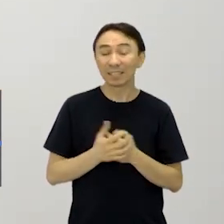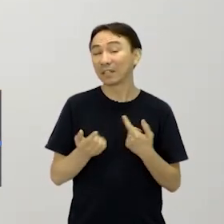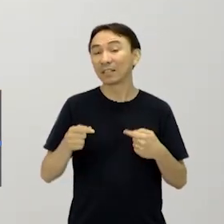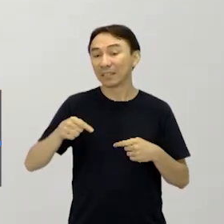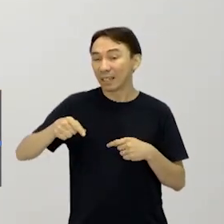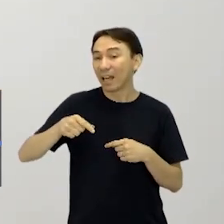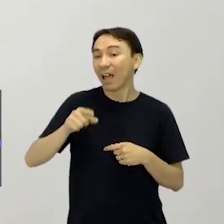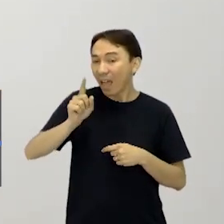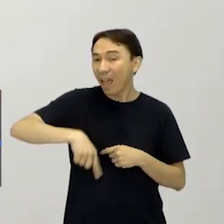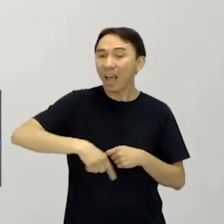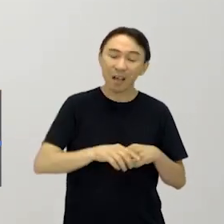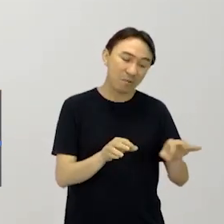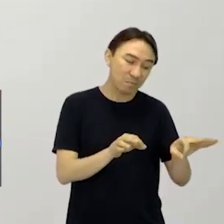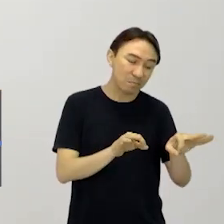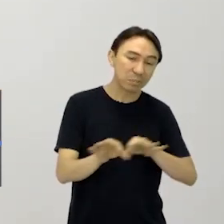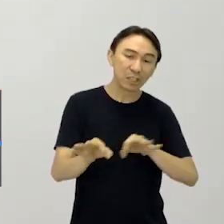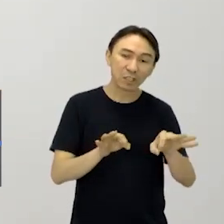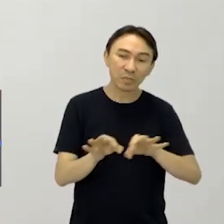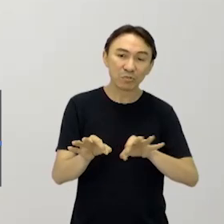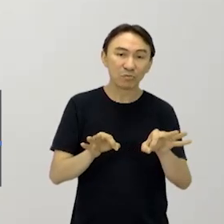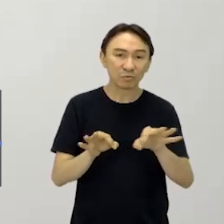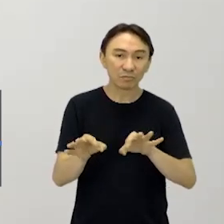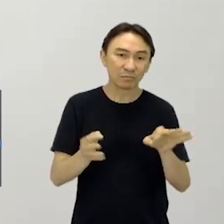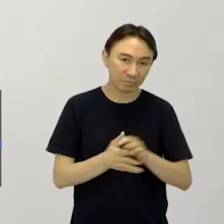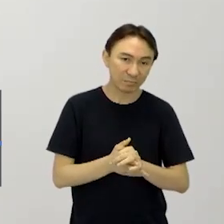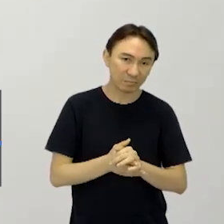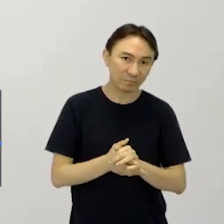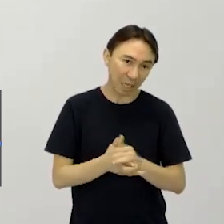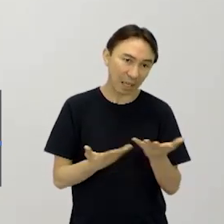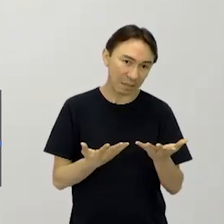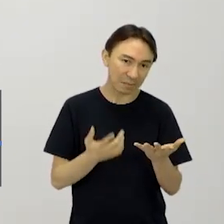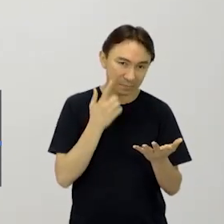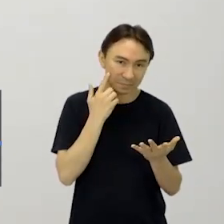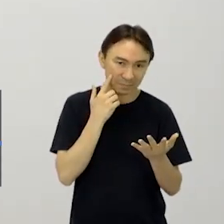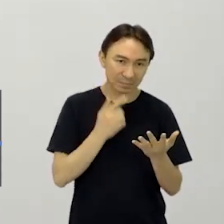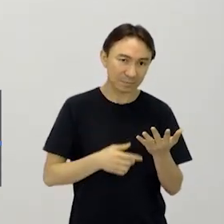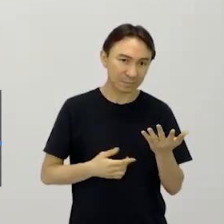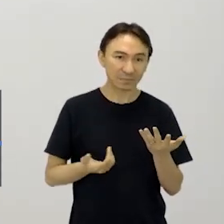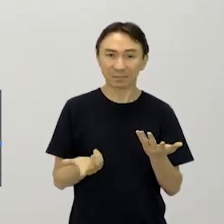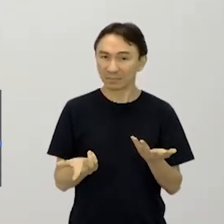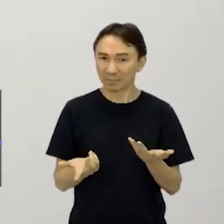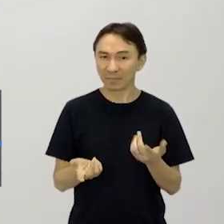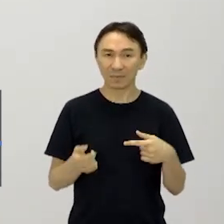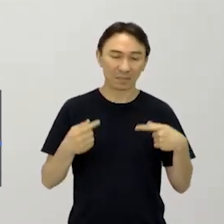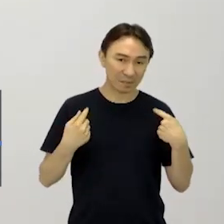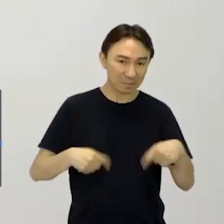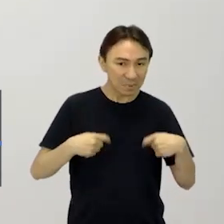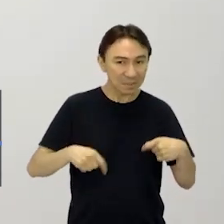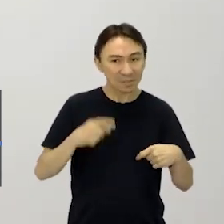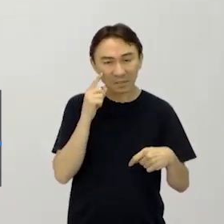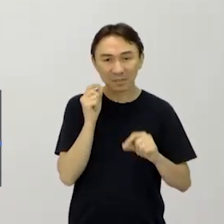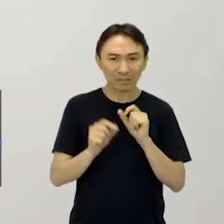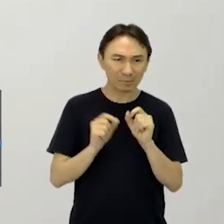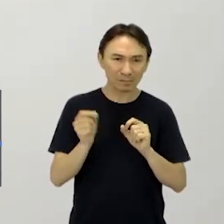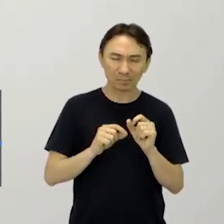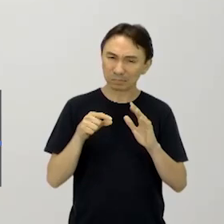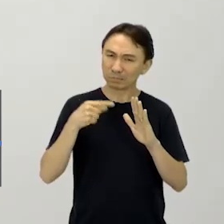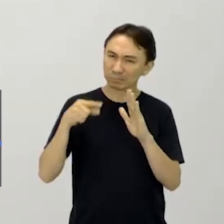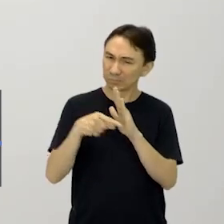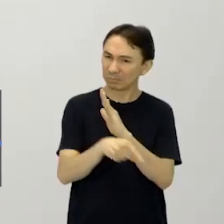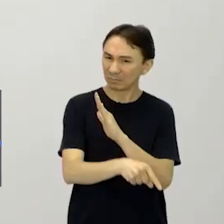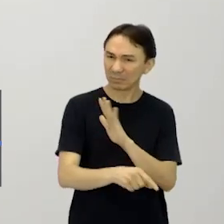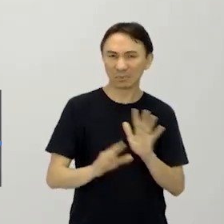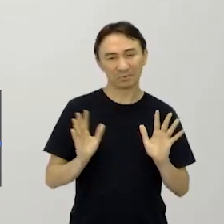né? Sim. A gente costuma dizer programação. Mas aqui não precisa ser muito sofisticado. A gente vai falar um pouquinho sobre isso,